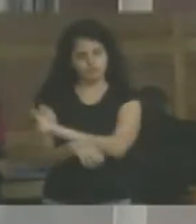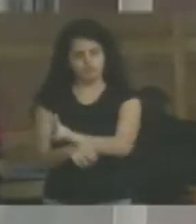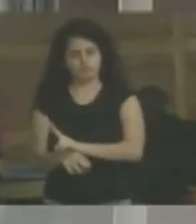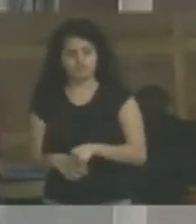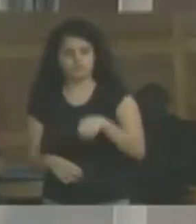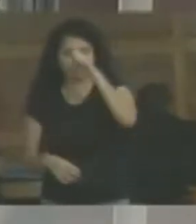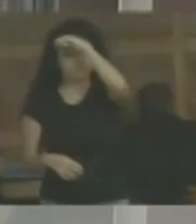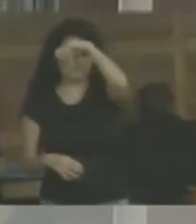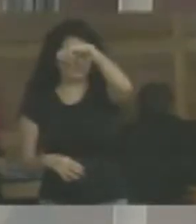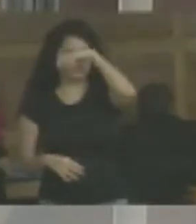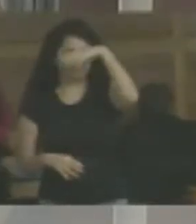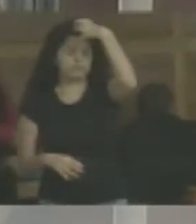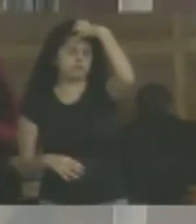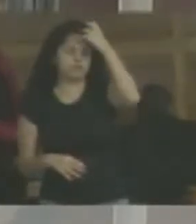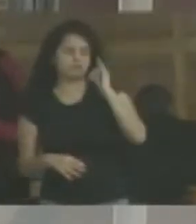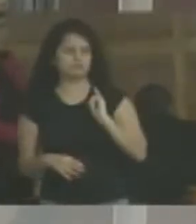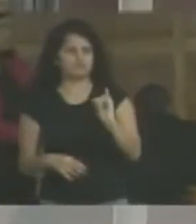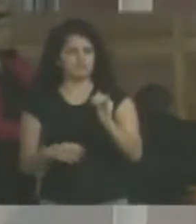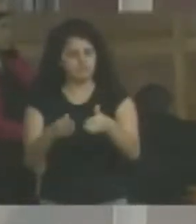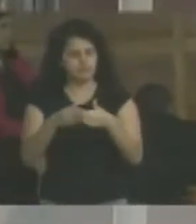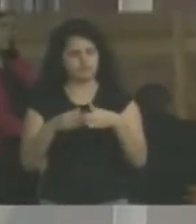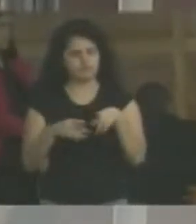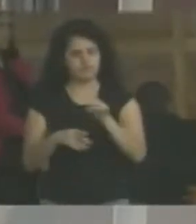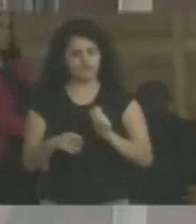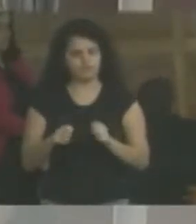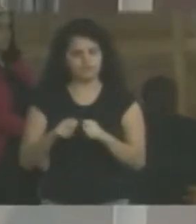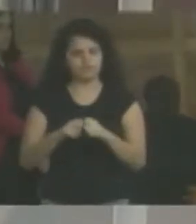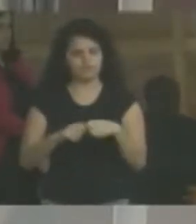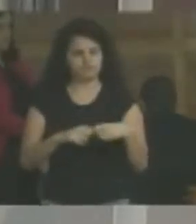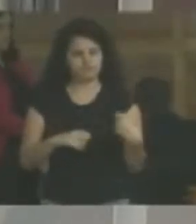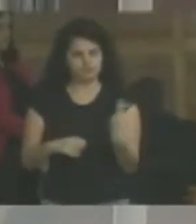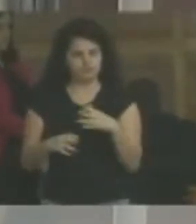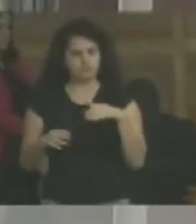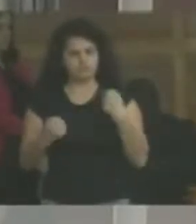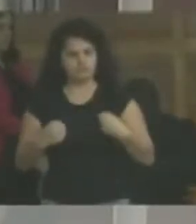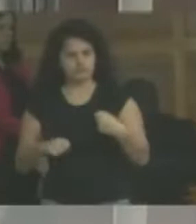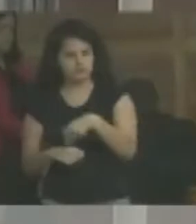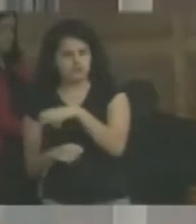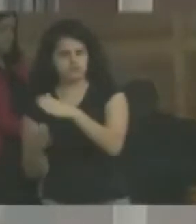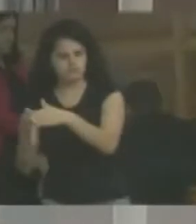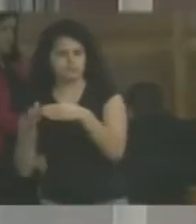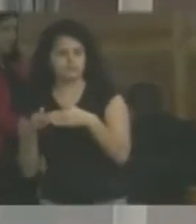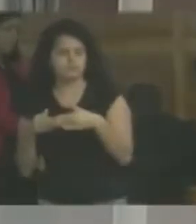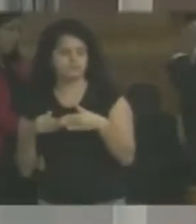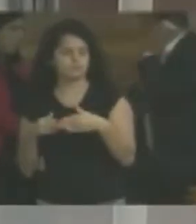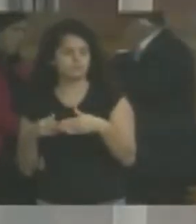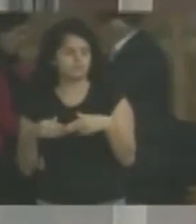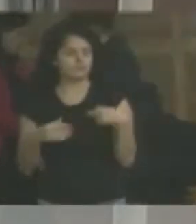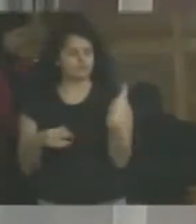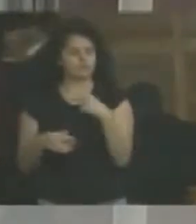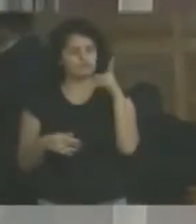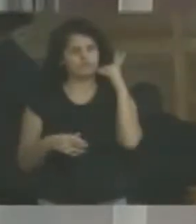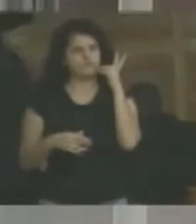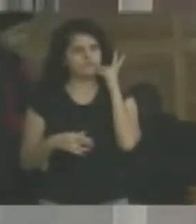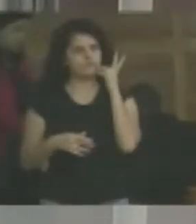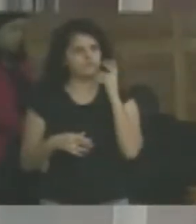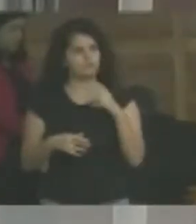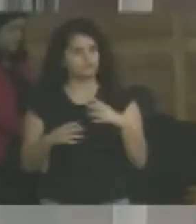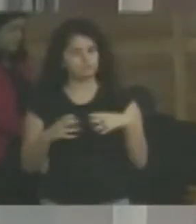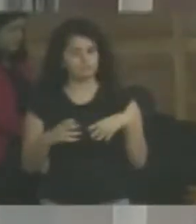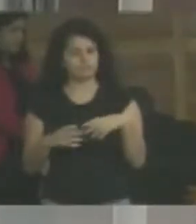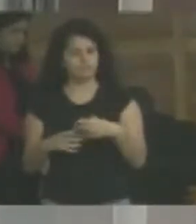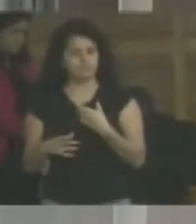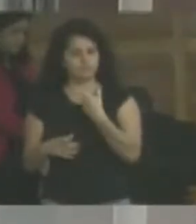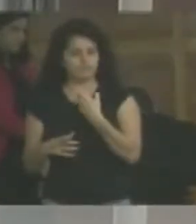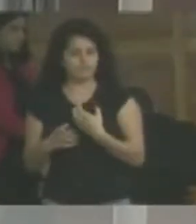pede e não faz, entra com ação, faz uma intervenção, a gente tem que resolver. A gente que é vereador, a gente consegue botar um transformador na